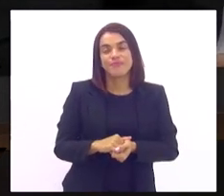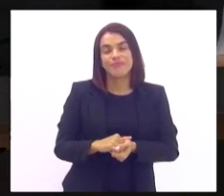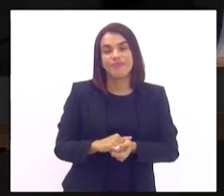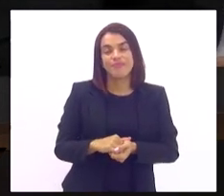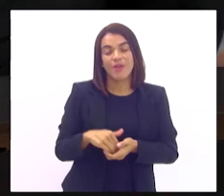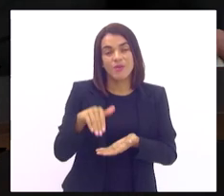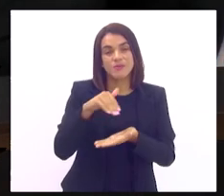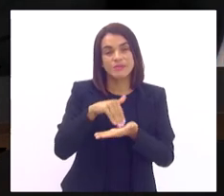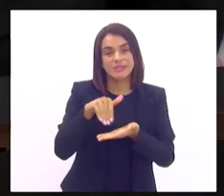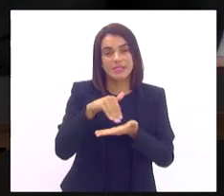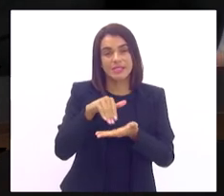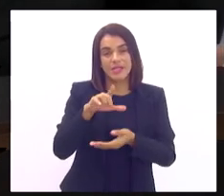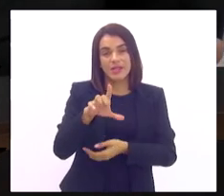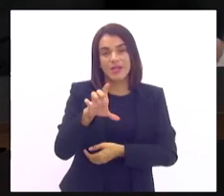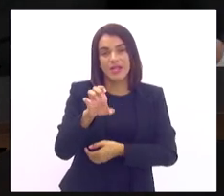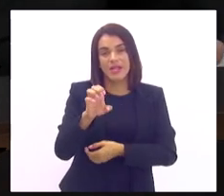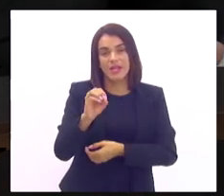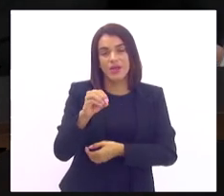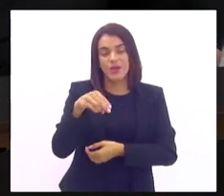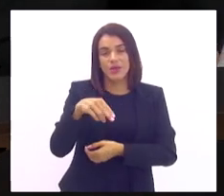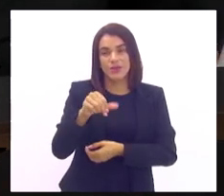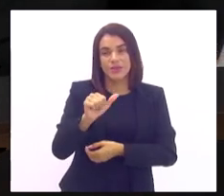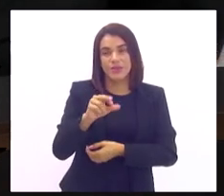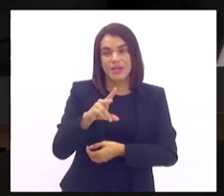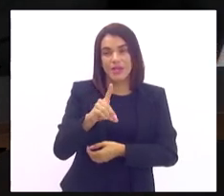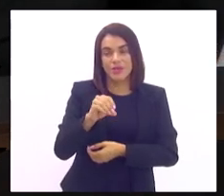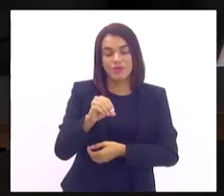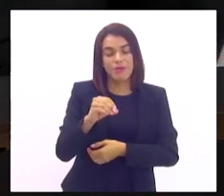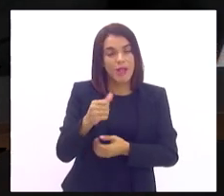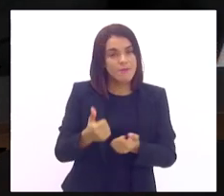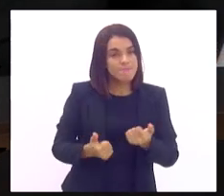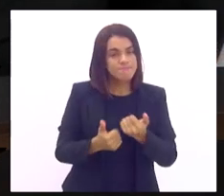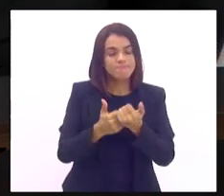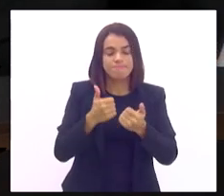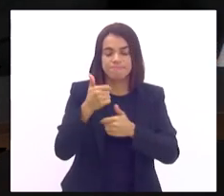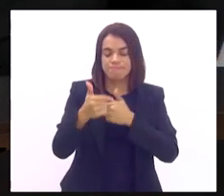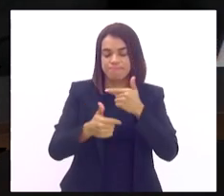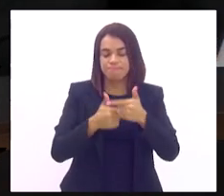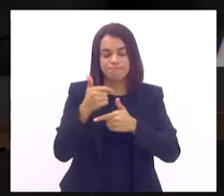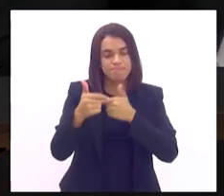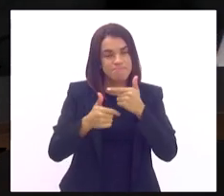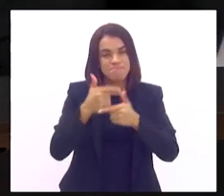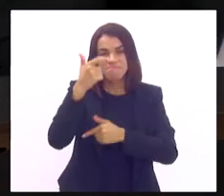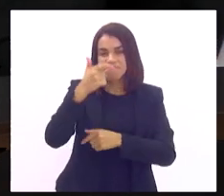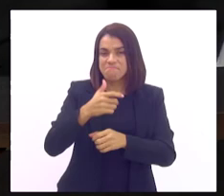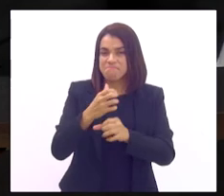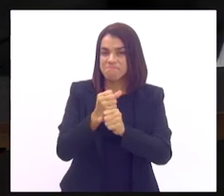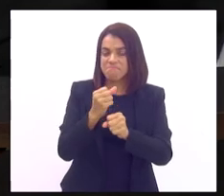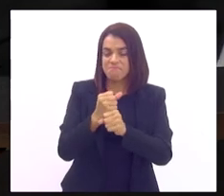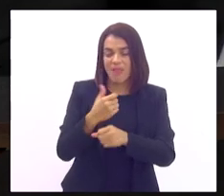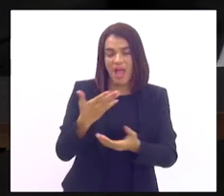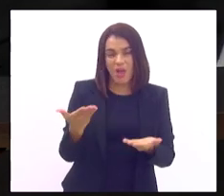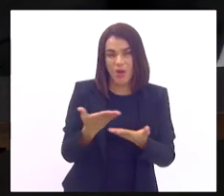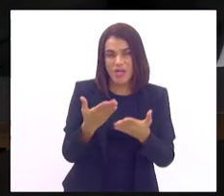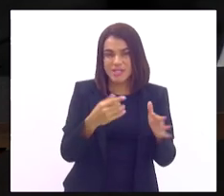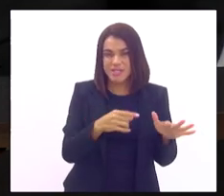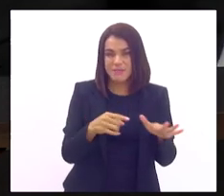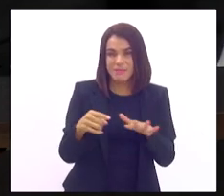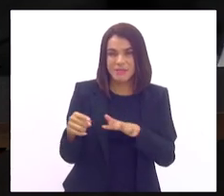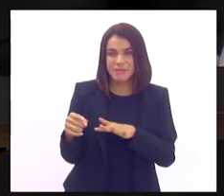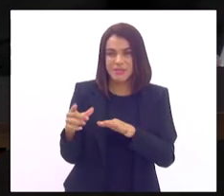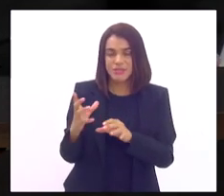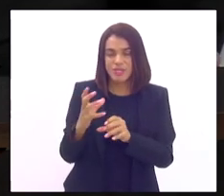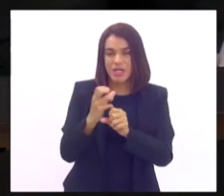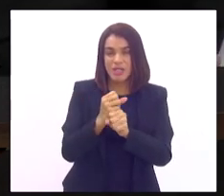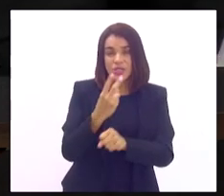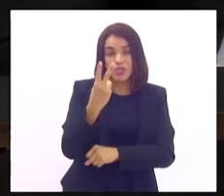O secretário Leonardo Lobo, ele apoia muito o nosso trabalho, né? Eu estou essa semana